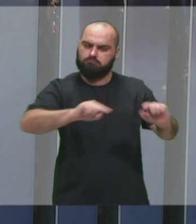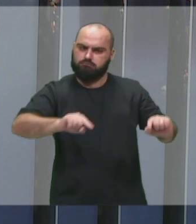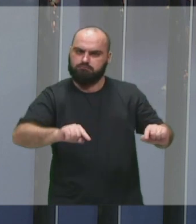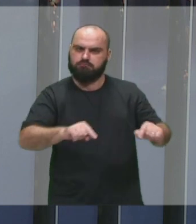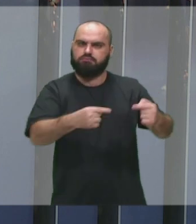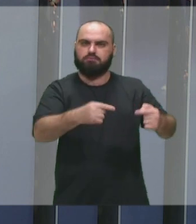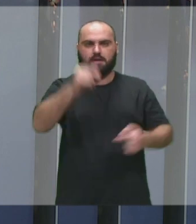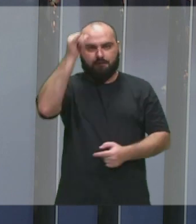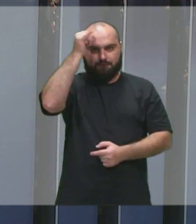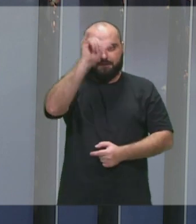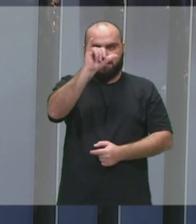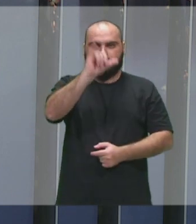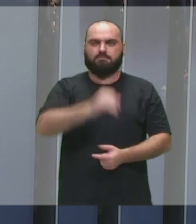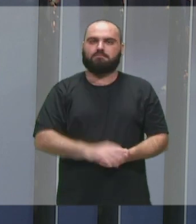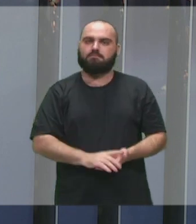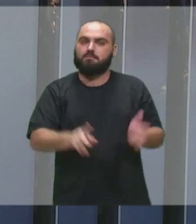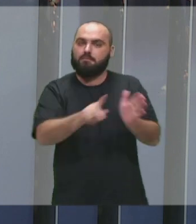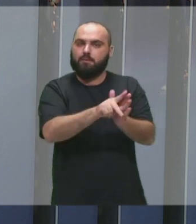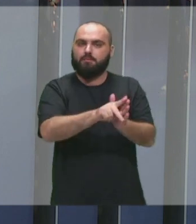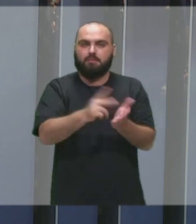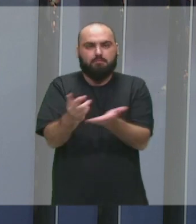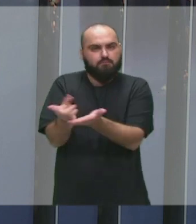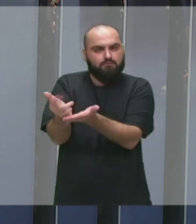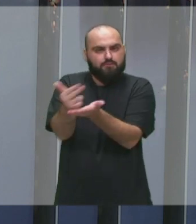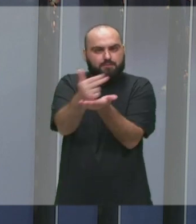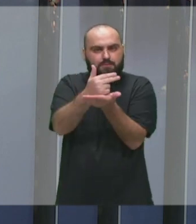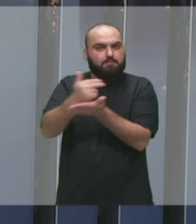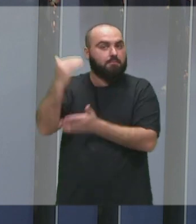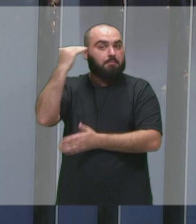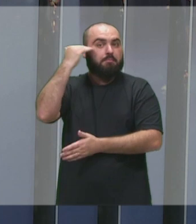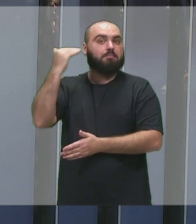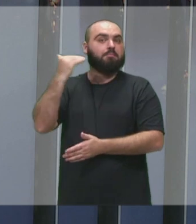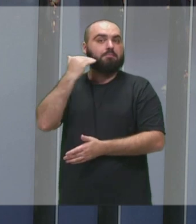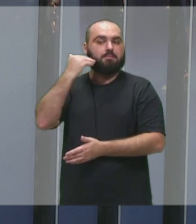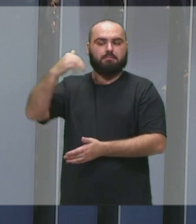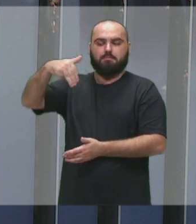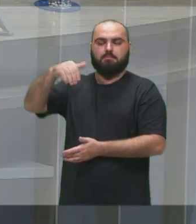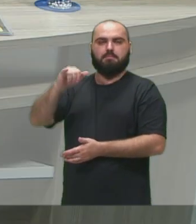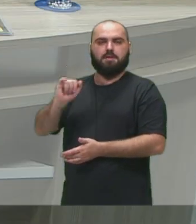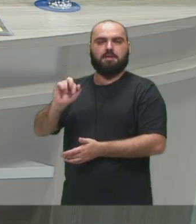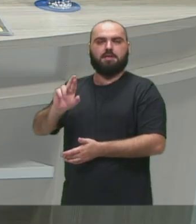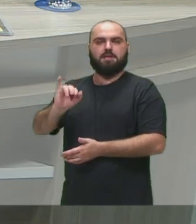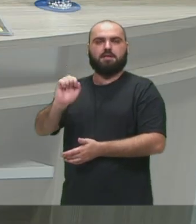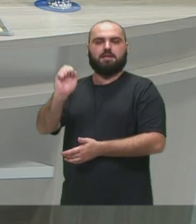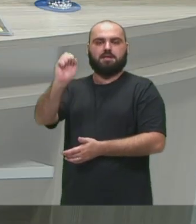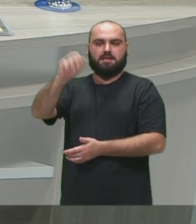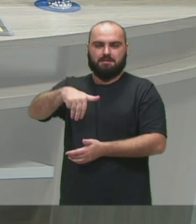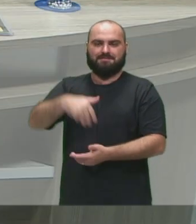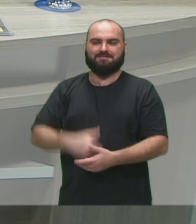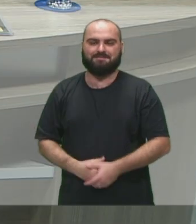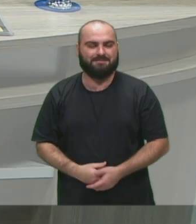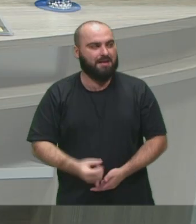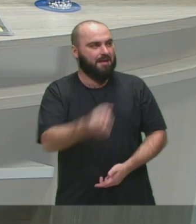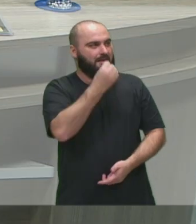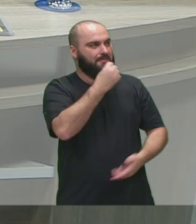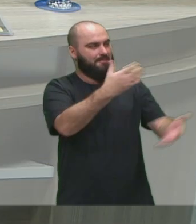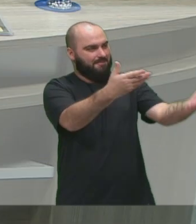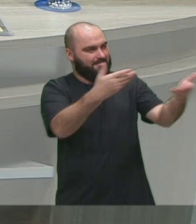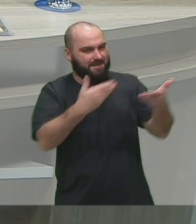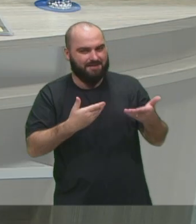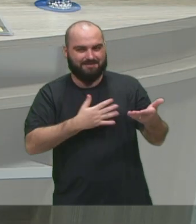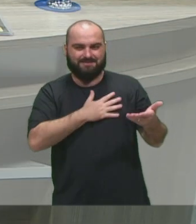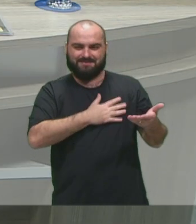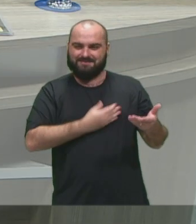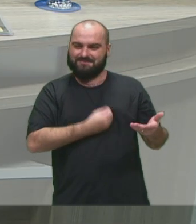artista plástica Miriam Arseno Rocha, que eu tenho o prazer de receber aqui hoje. Miriam, seja muito bem-vinda aqui para a nossa